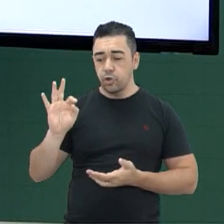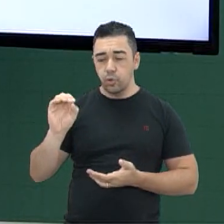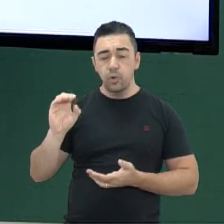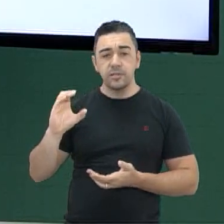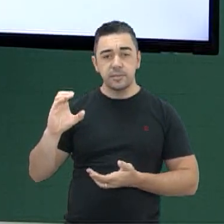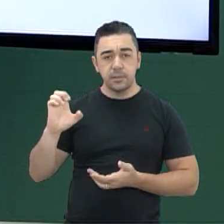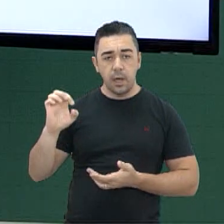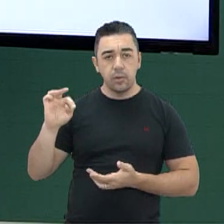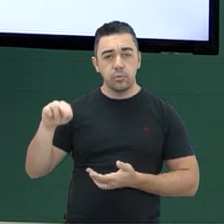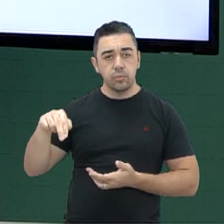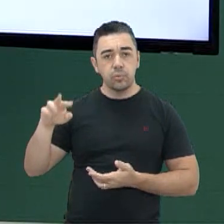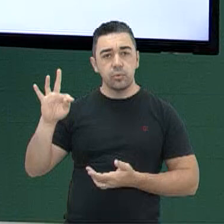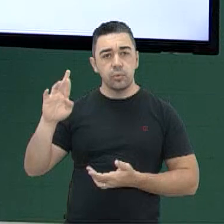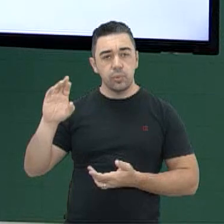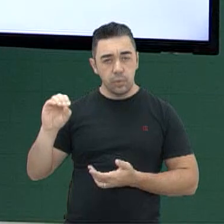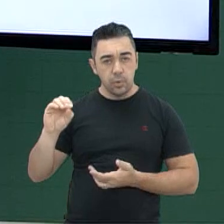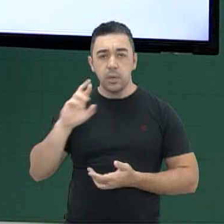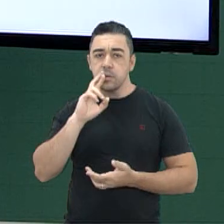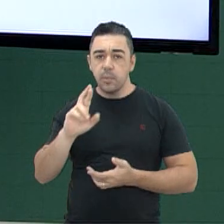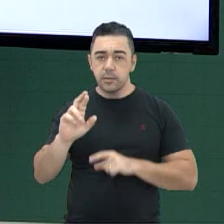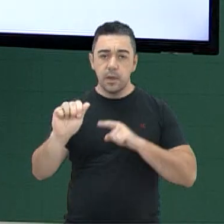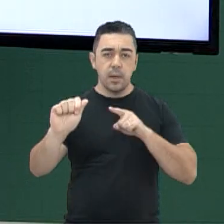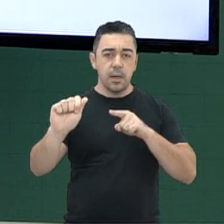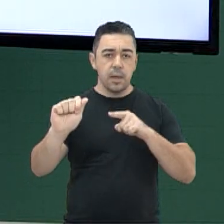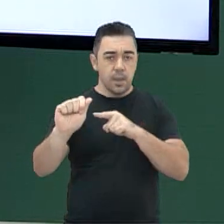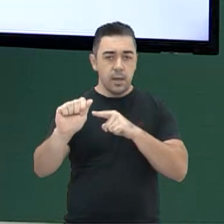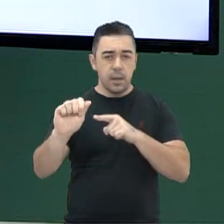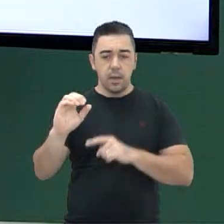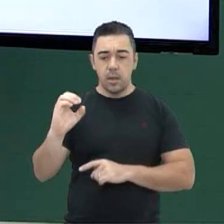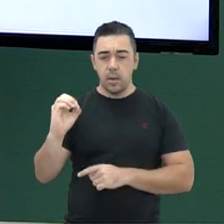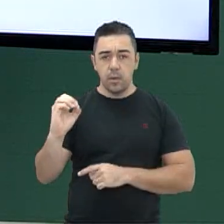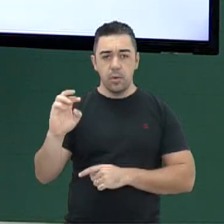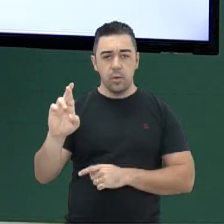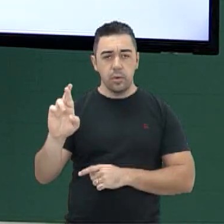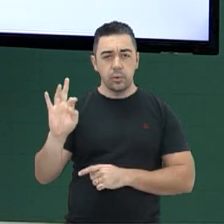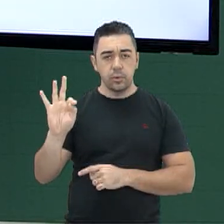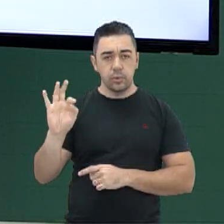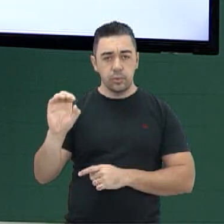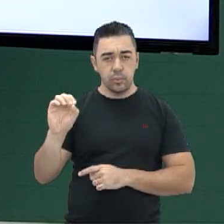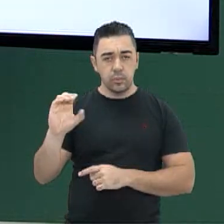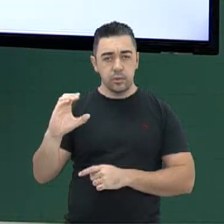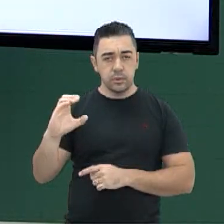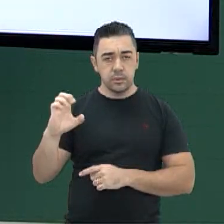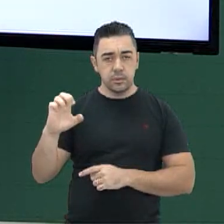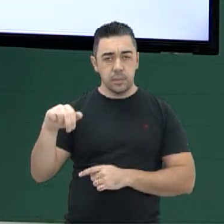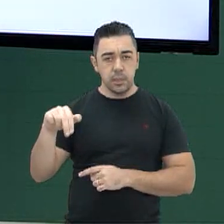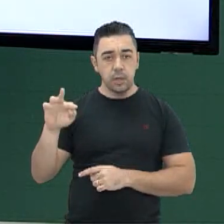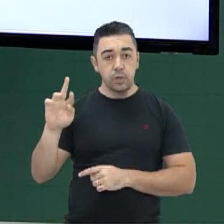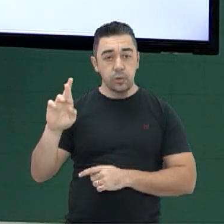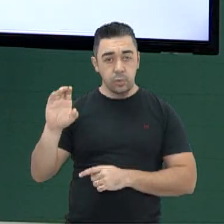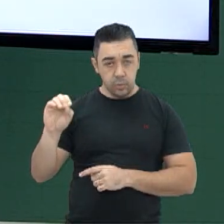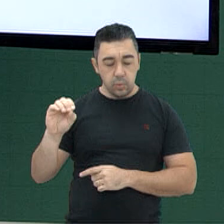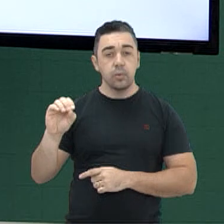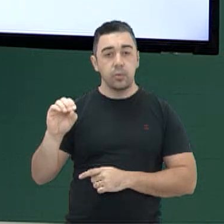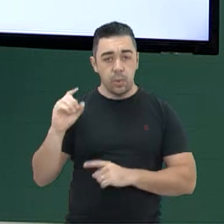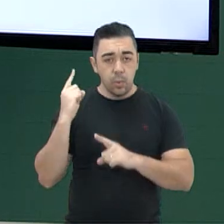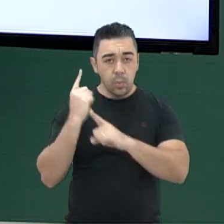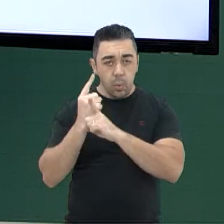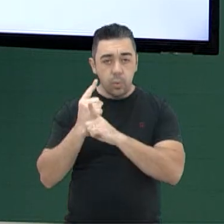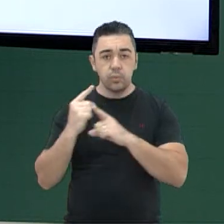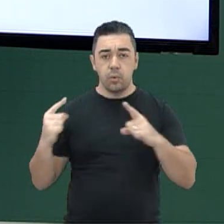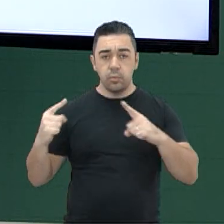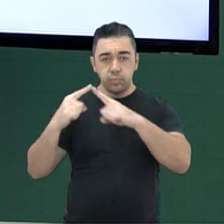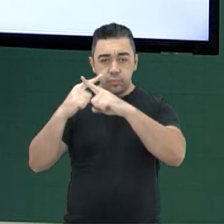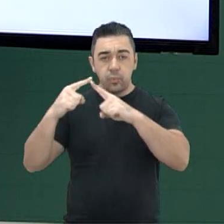a resposta vai ser letra A. Ortocentro é o nome dado ao encontro das três alturas, ou dentro